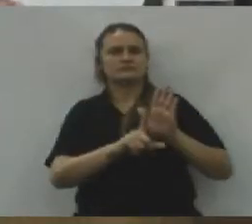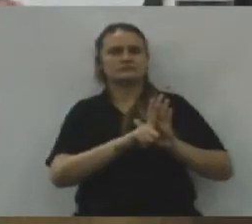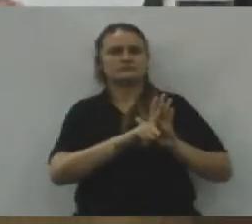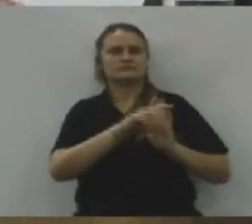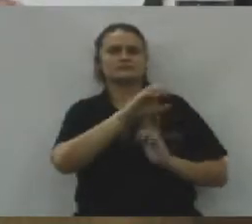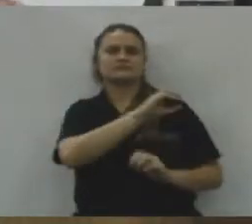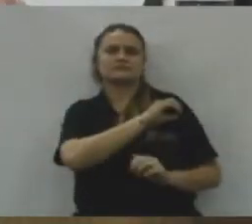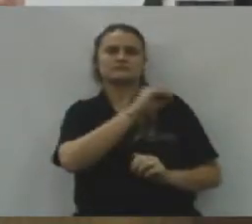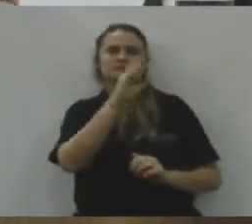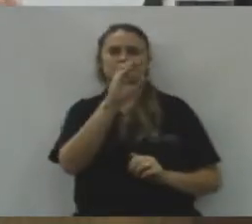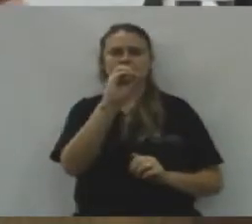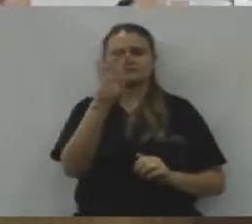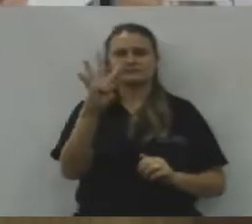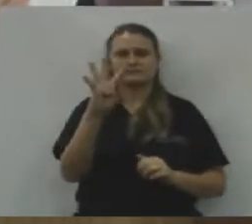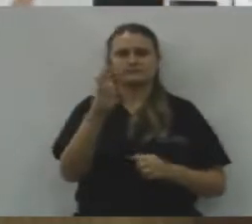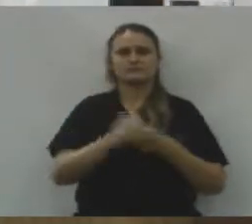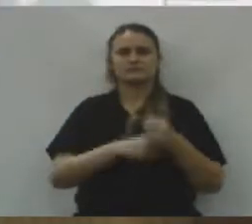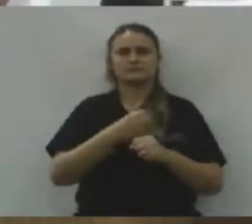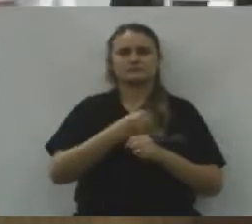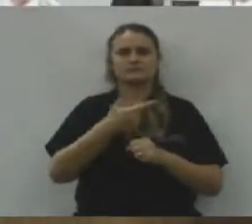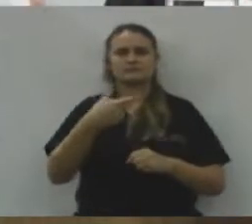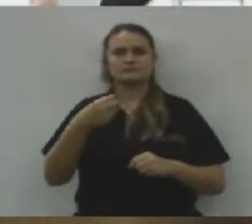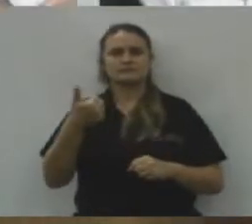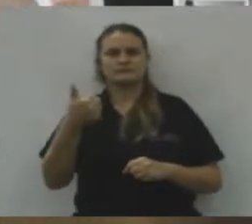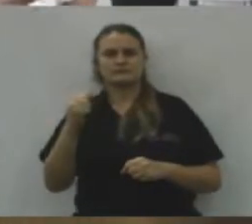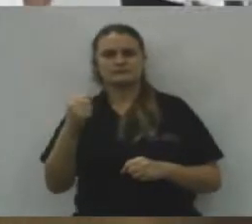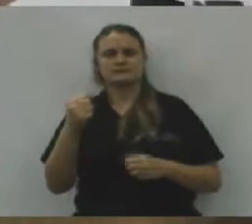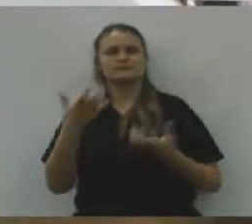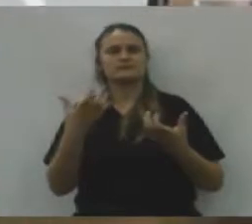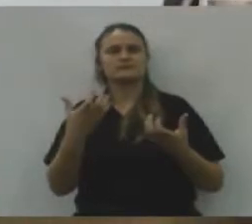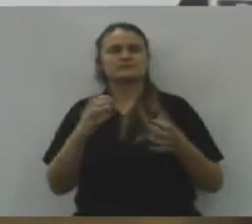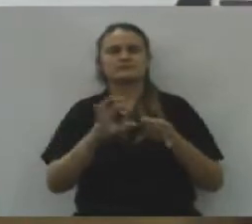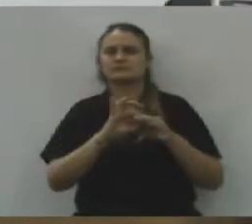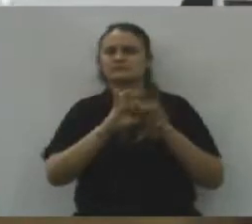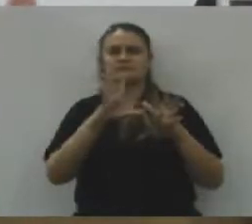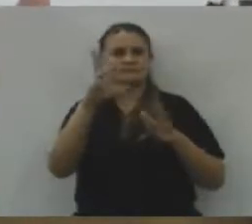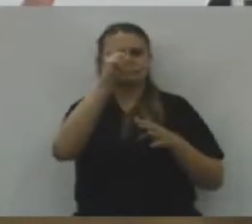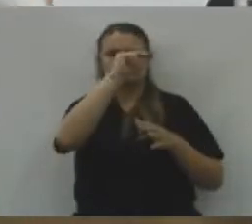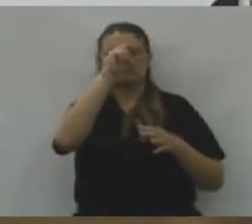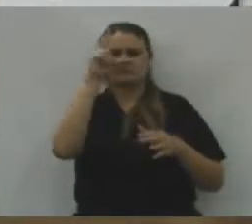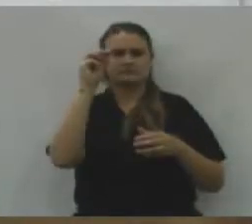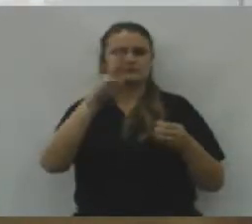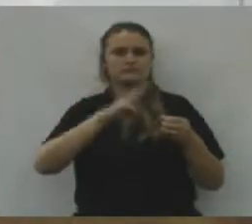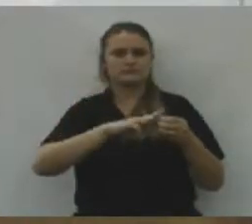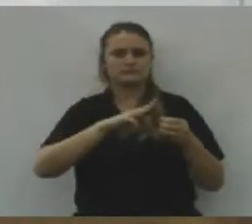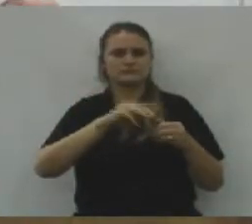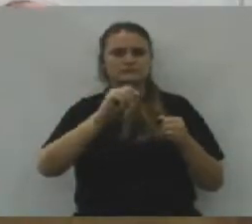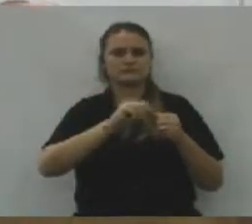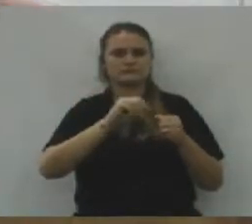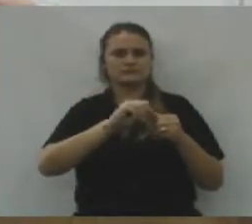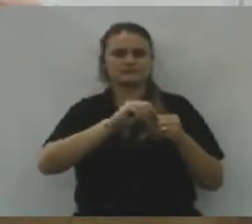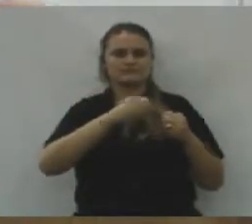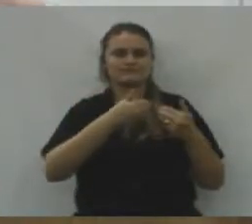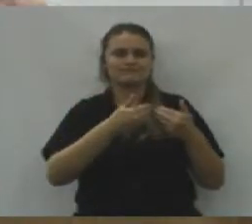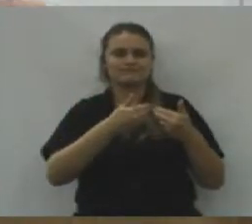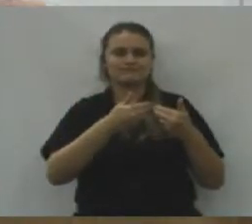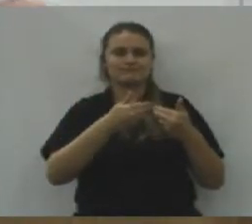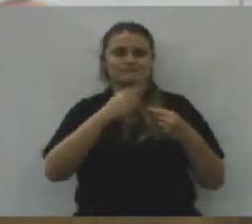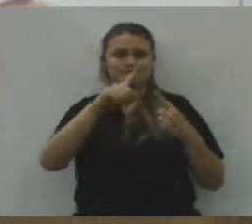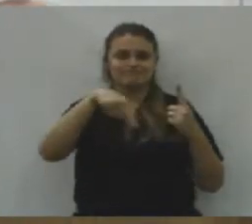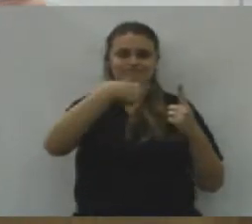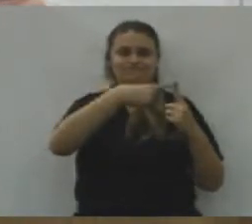4/2018. Autoriza o Executivo Municipal a efetuar a abertura de